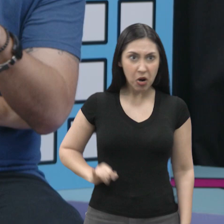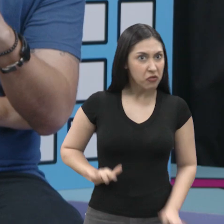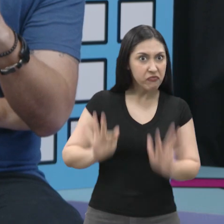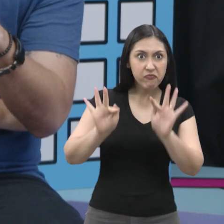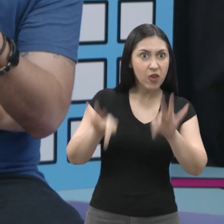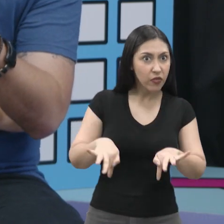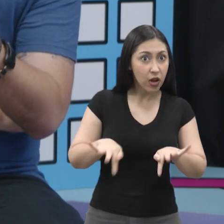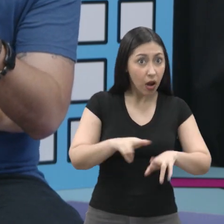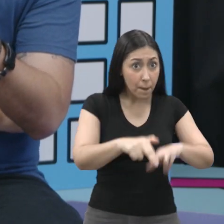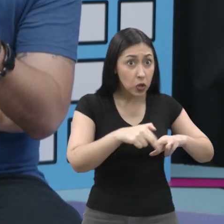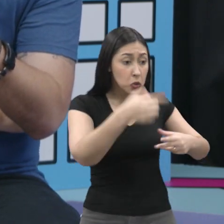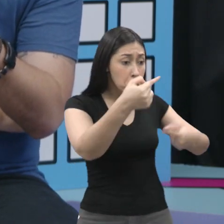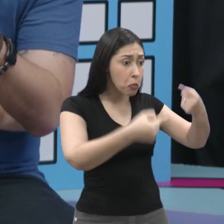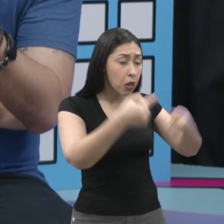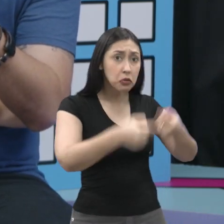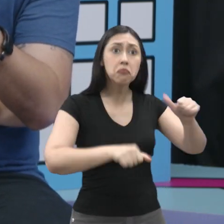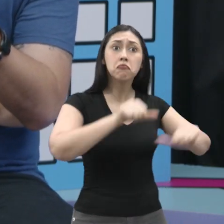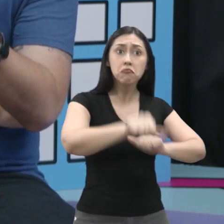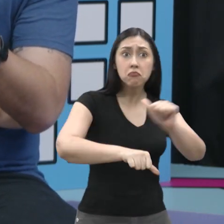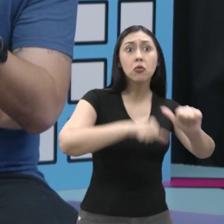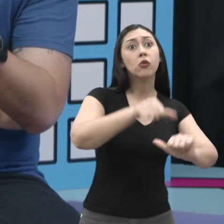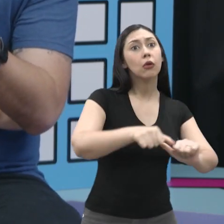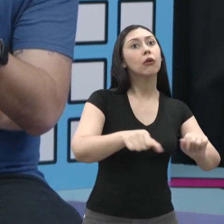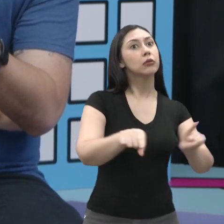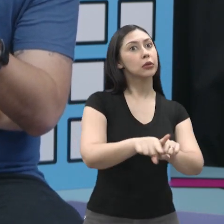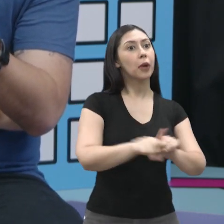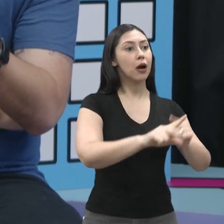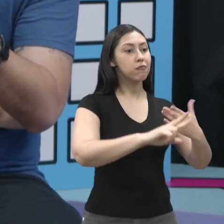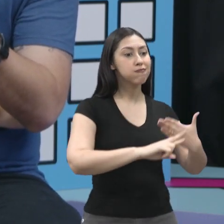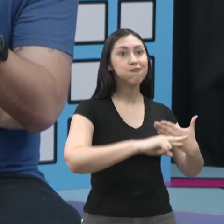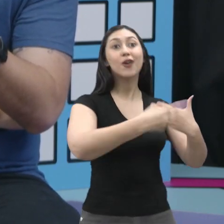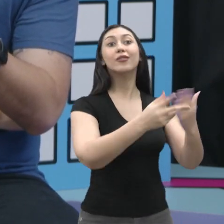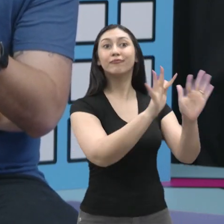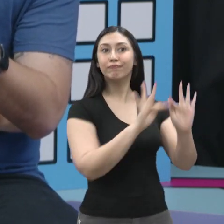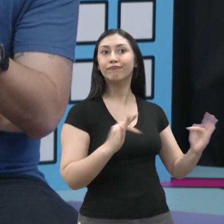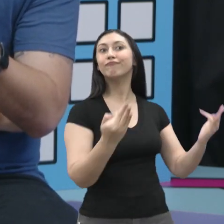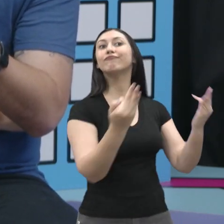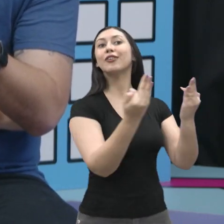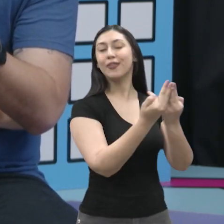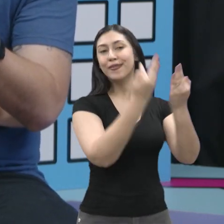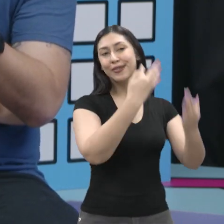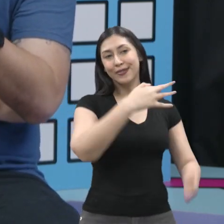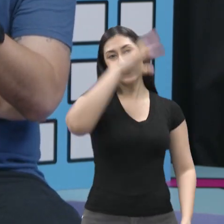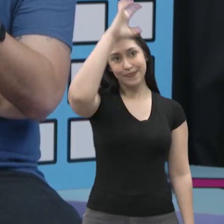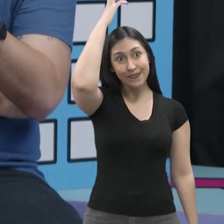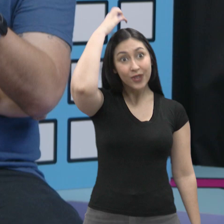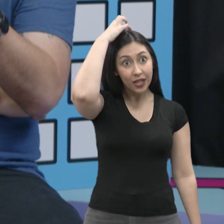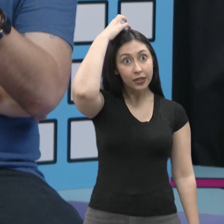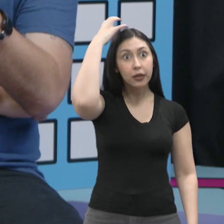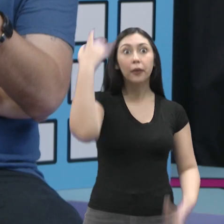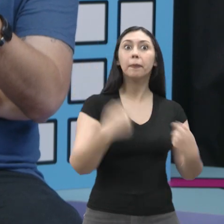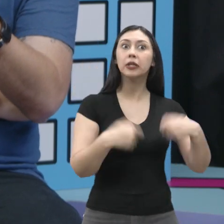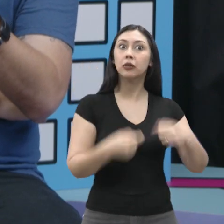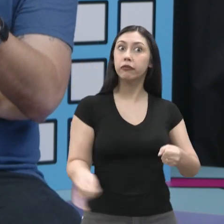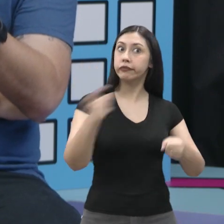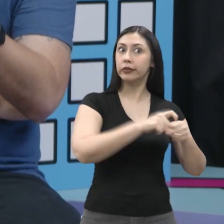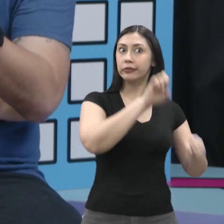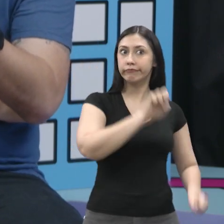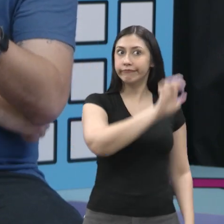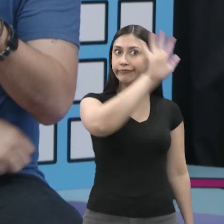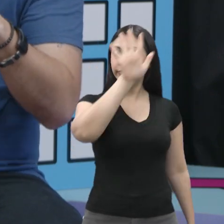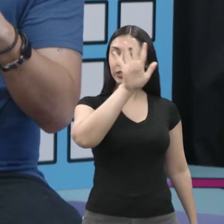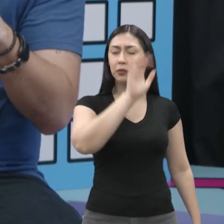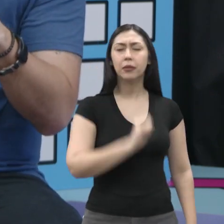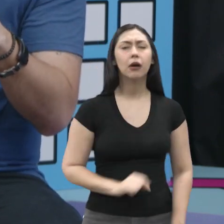acontecimentos mudaram o rumo político do país e também trouxeram grandes consequências para a família Orleans e Bragança, que precisou voltar para a